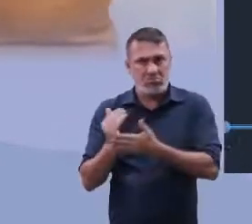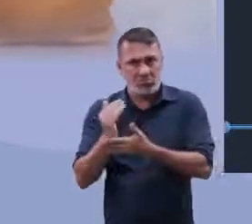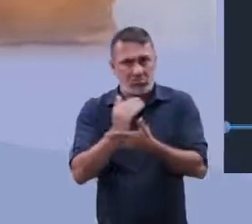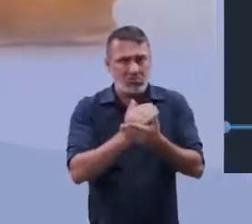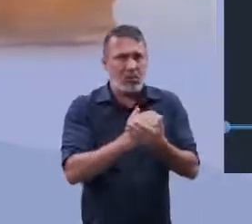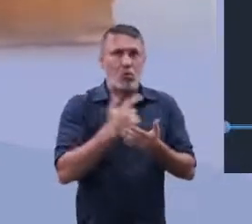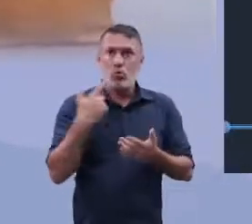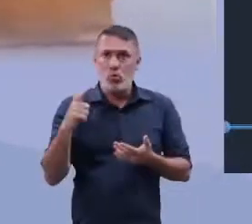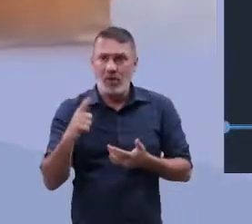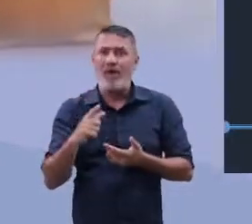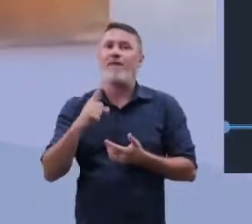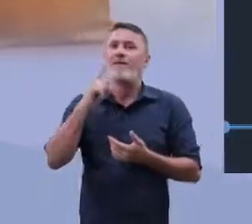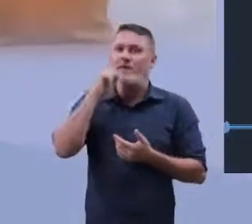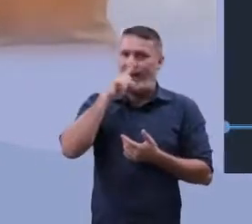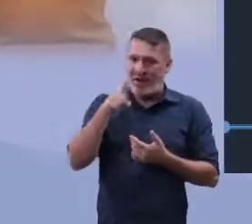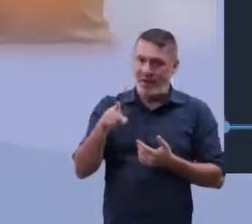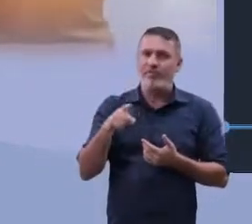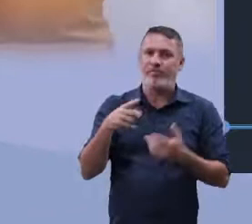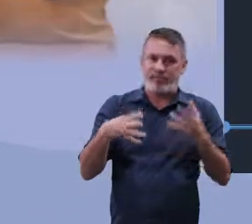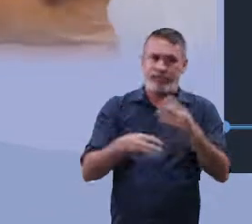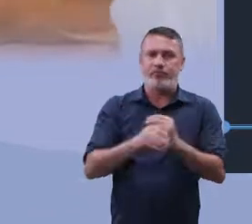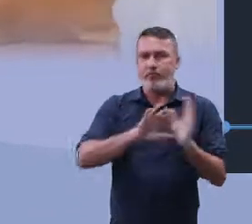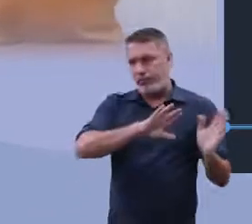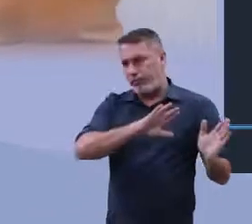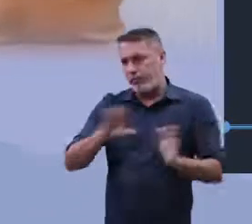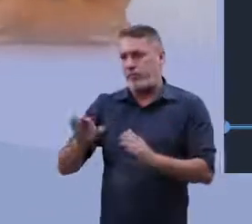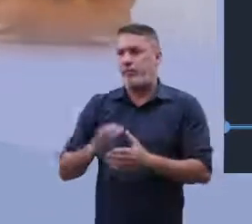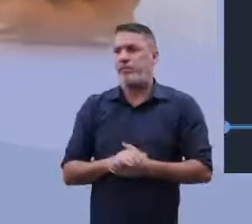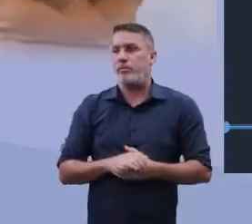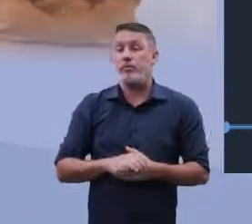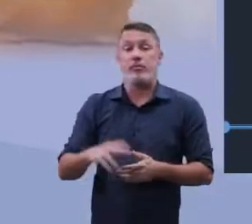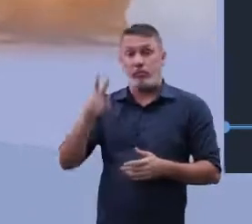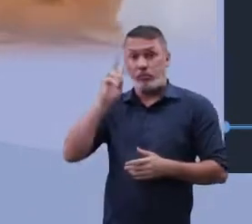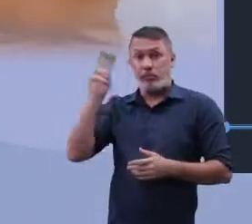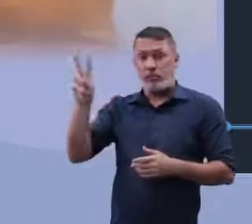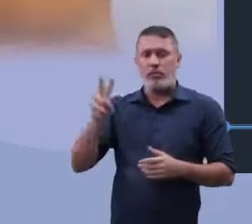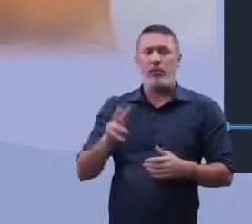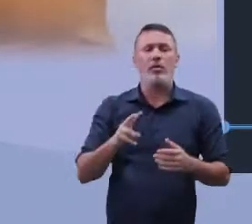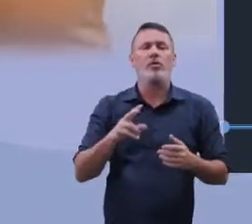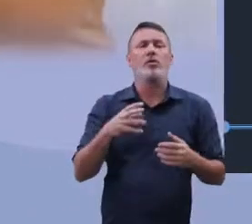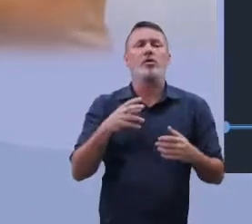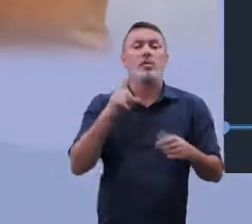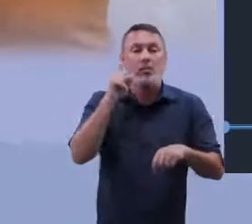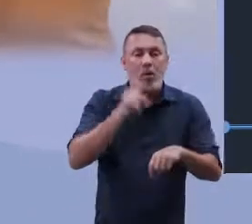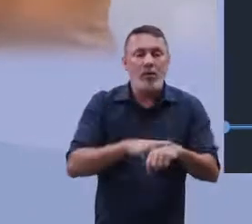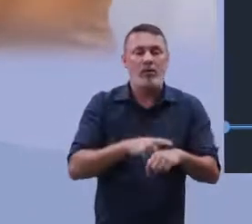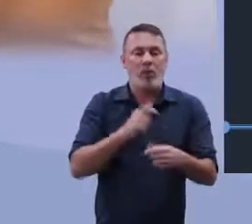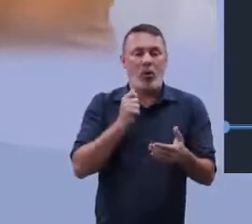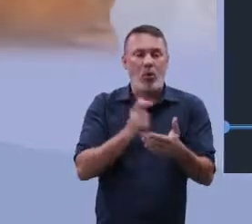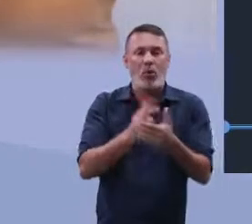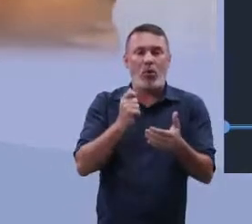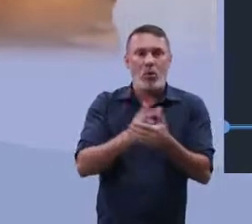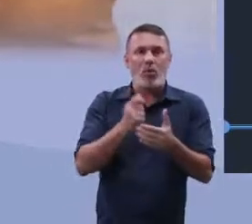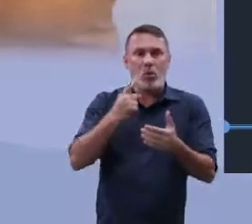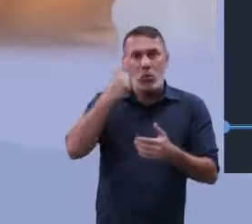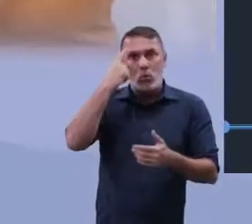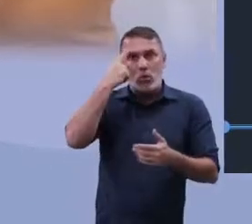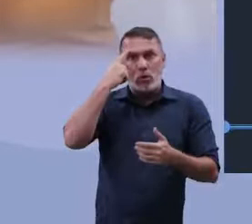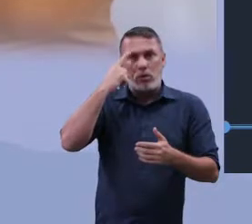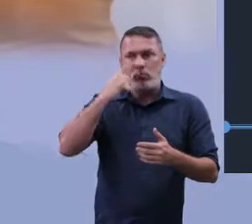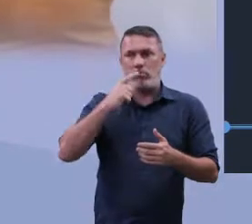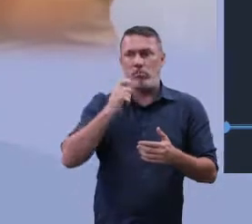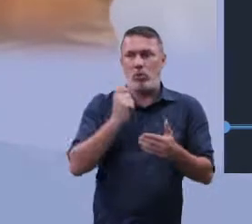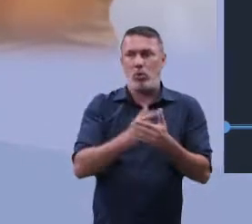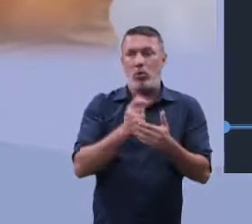apareceu? Então tem uma falha governamental aí. Olha isso aqui. O ato de consumir nos faz superiores.